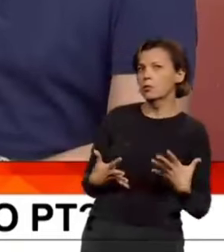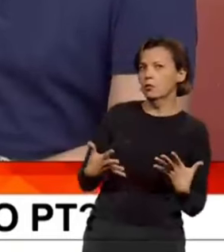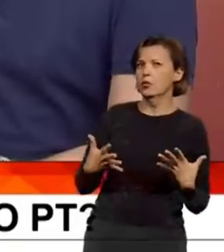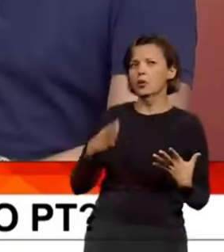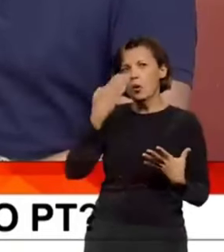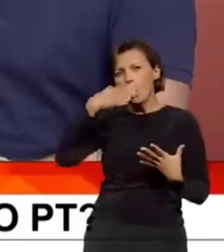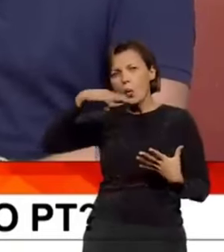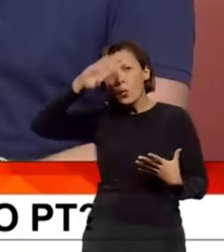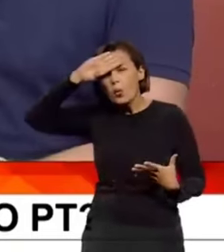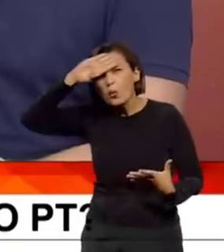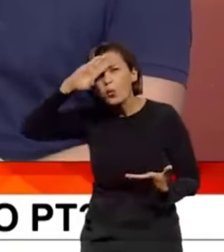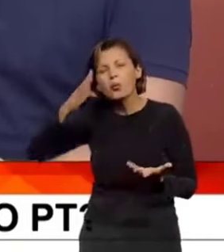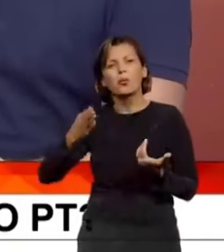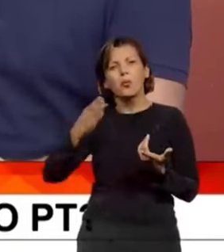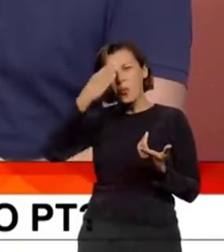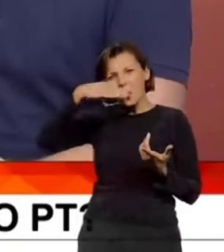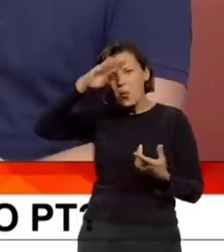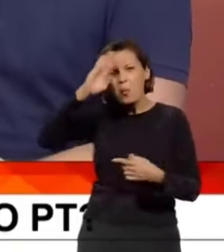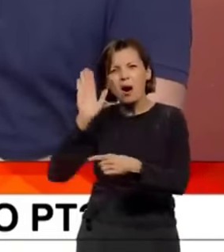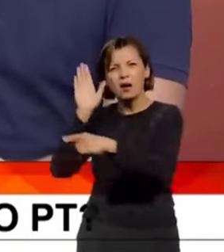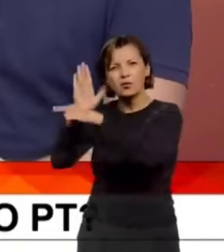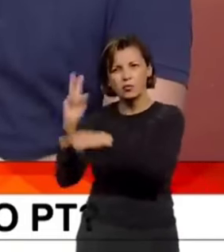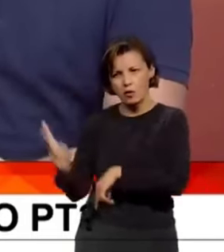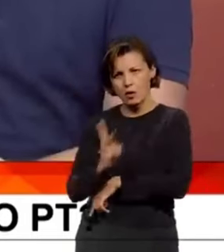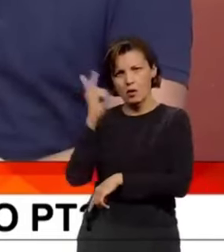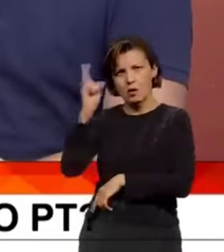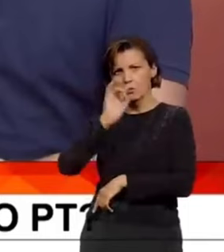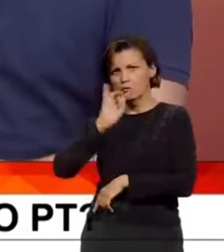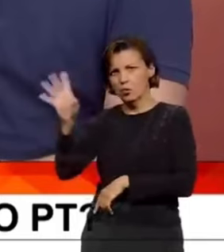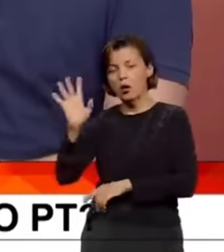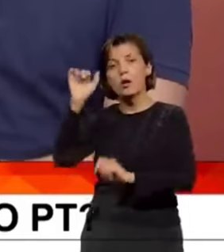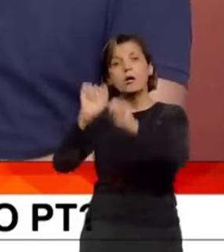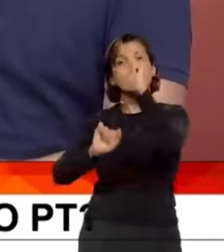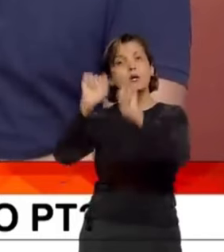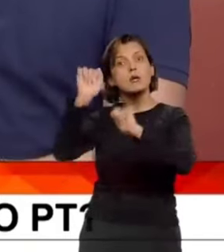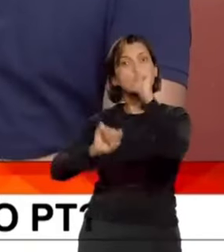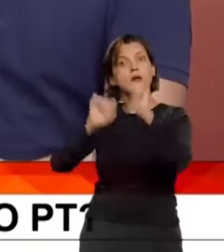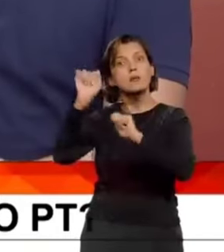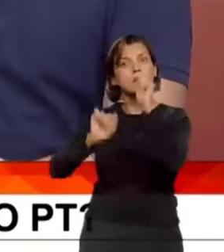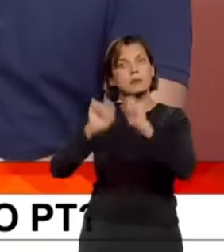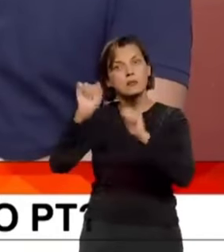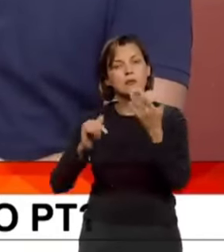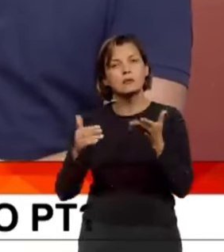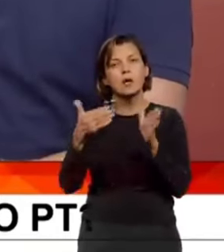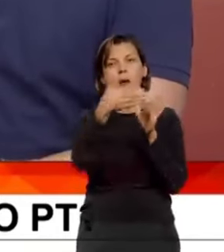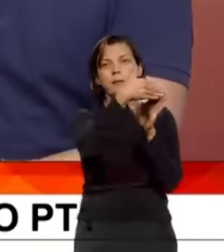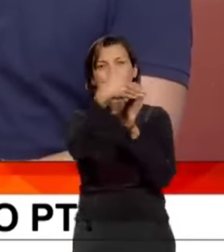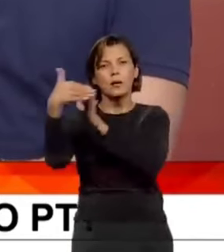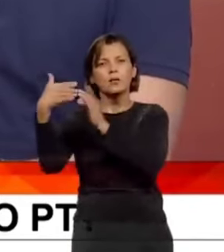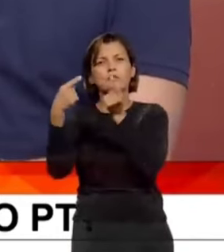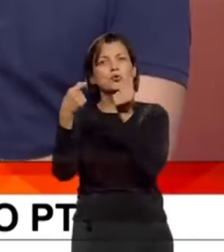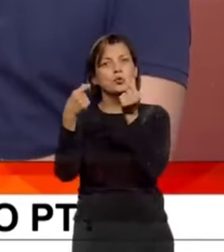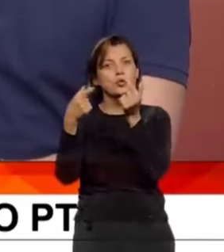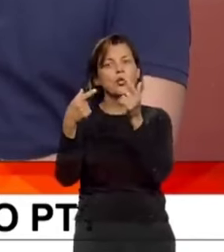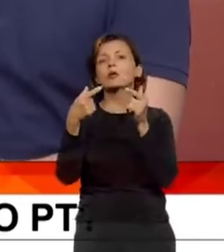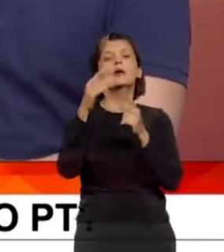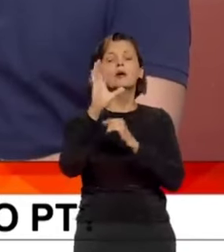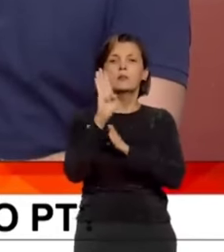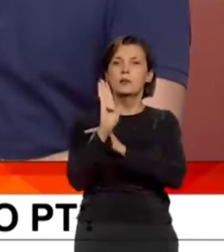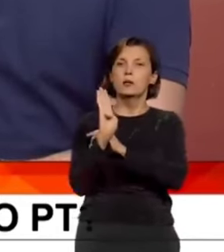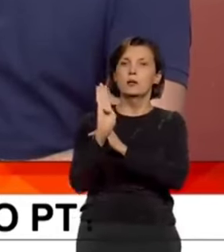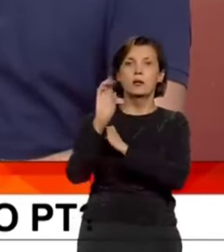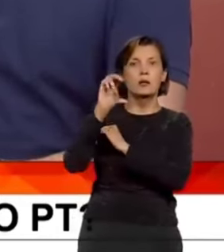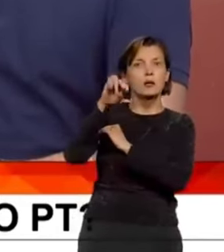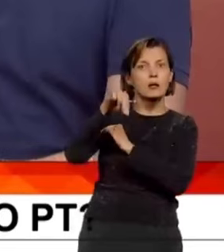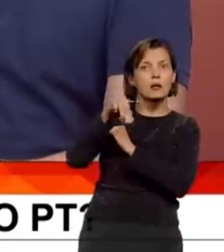dizer também não foi só em Cuba não foi só na Venezuela Venezuela que as empresas que pegaram dinheiro empréstimos do